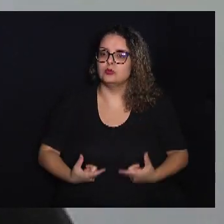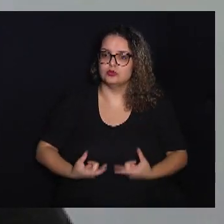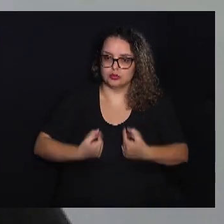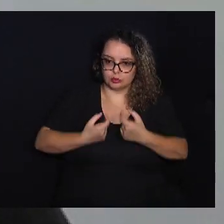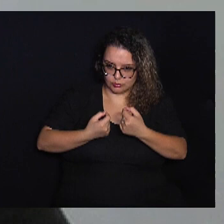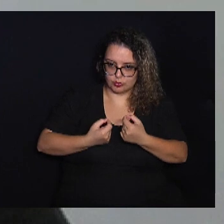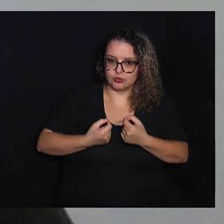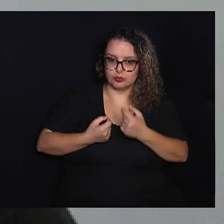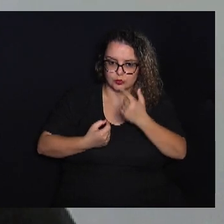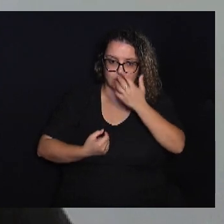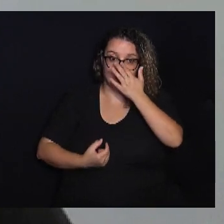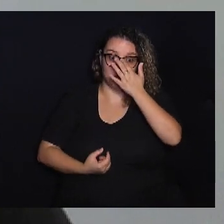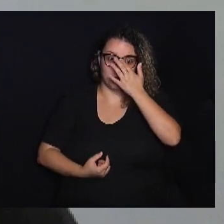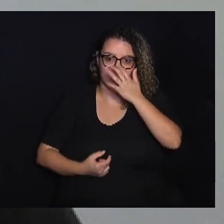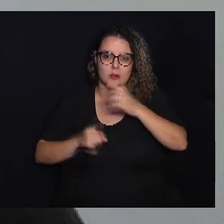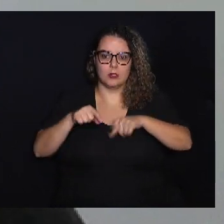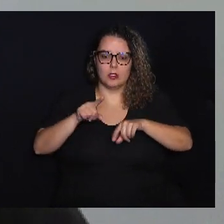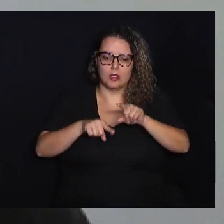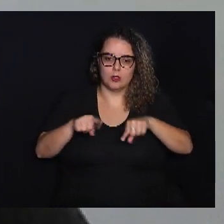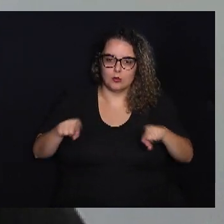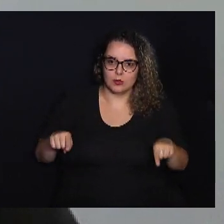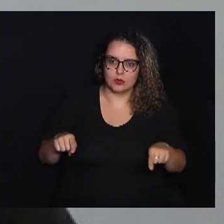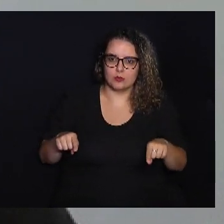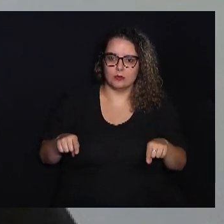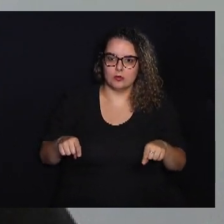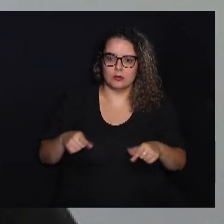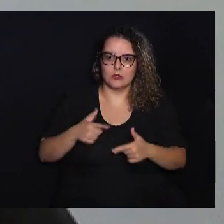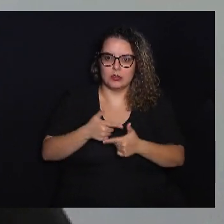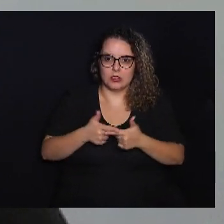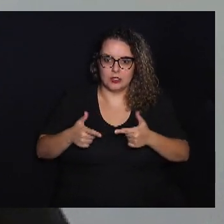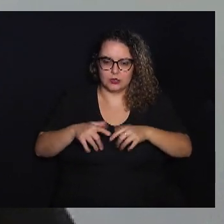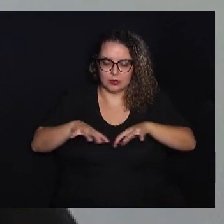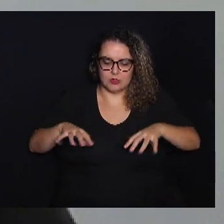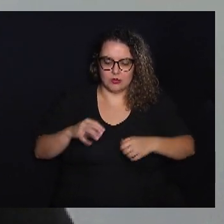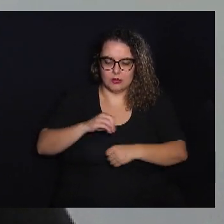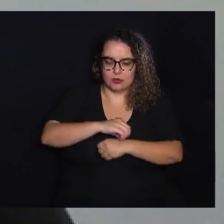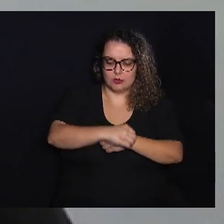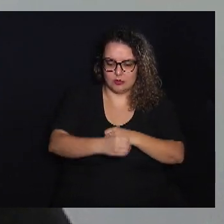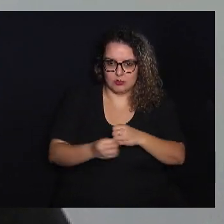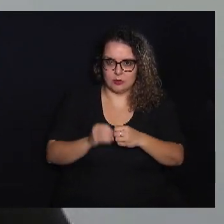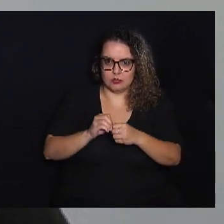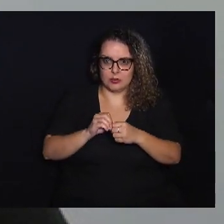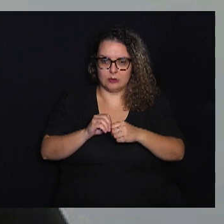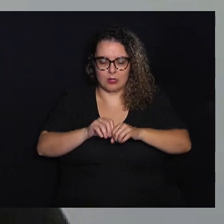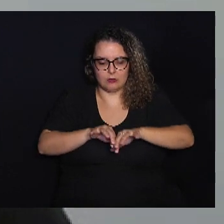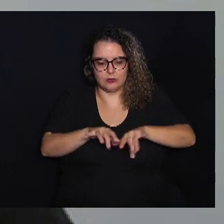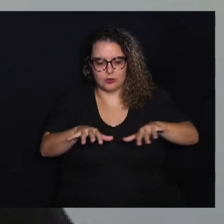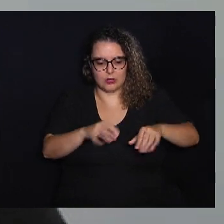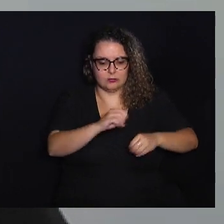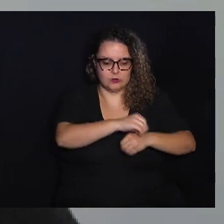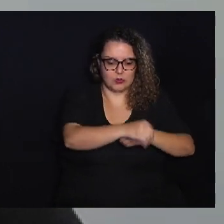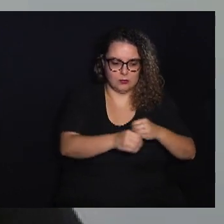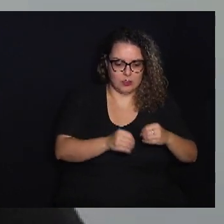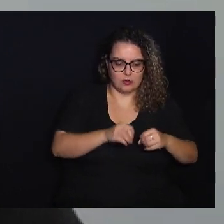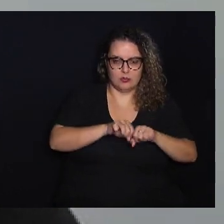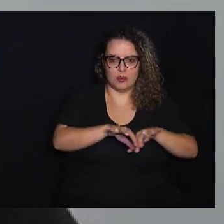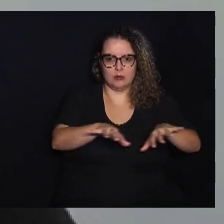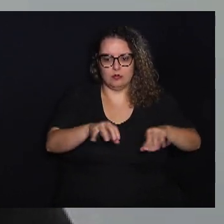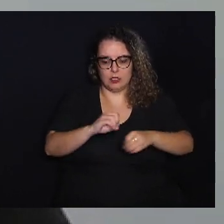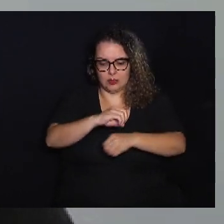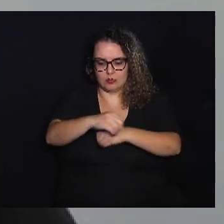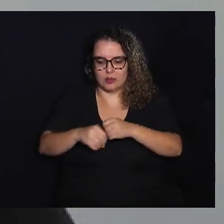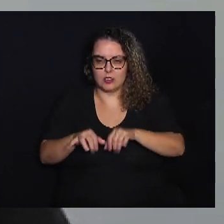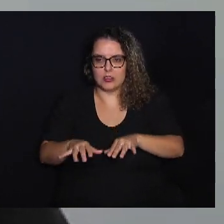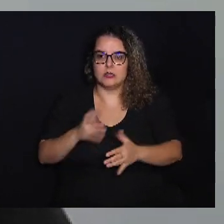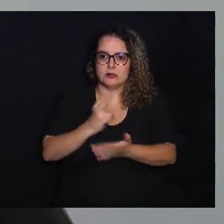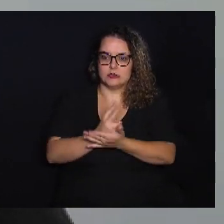câncer, ele advém de uma alteração na divisão celular, né? Então, as nossas células, elas estão se dividindo, todas as nossas células,